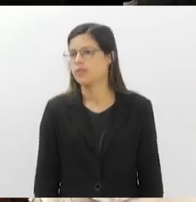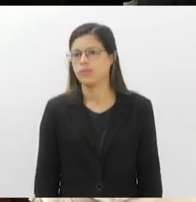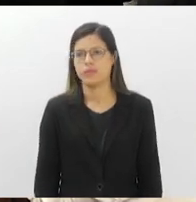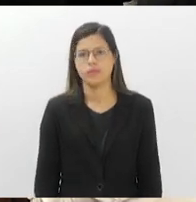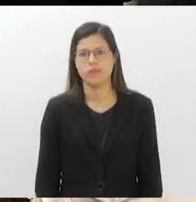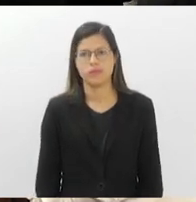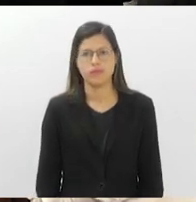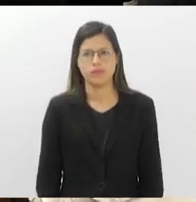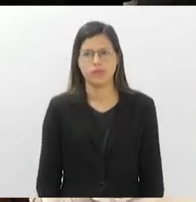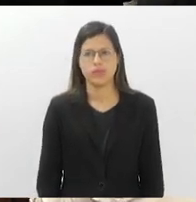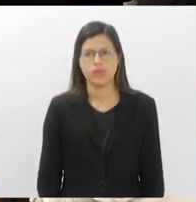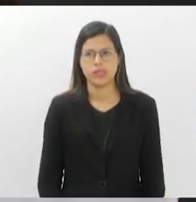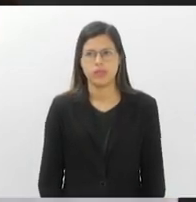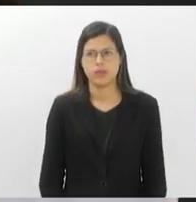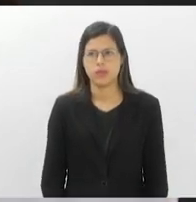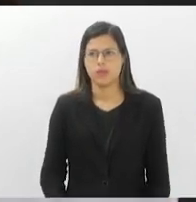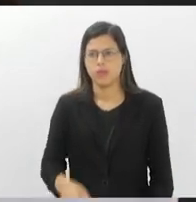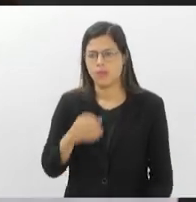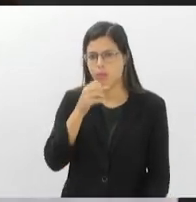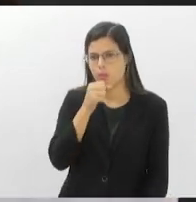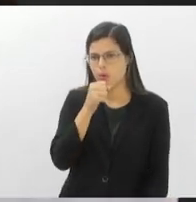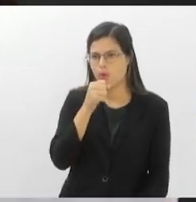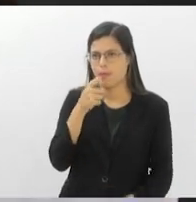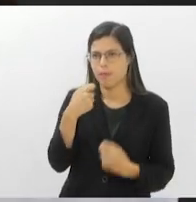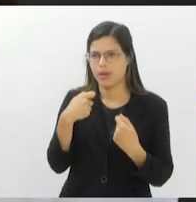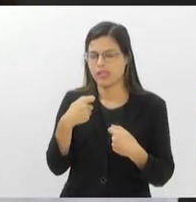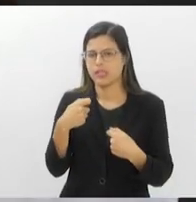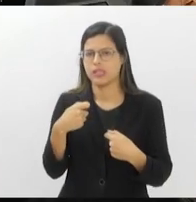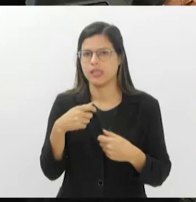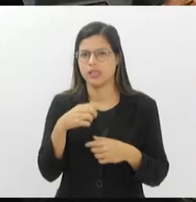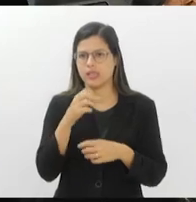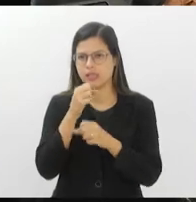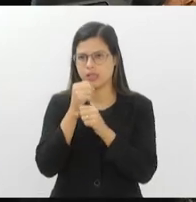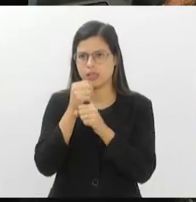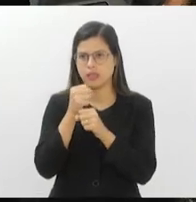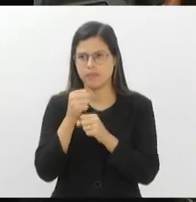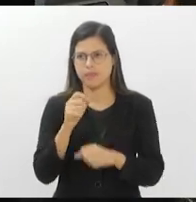Opa, abre aqui o microfone aqui, está aberto. Tem que ligar aí, por favor, no som.